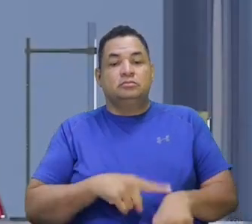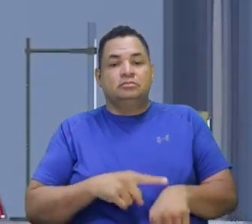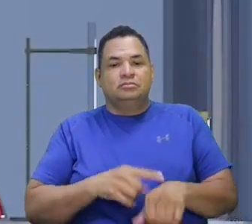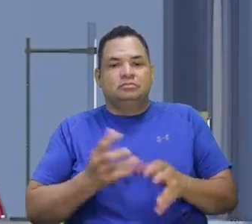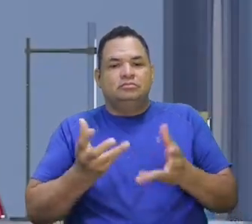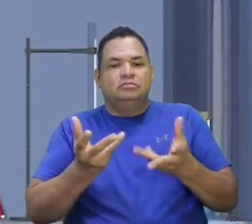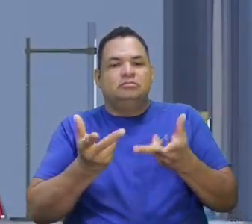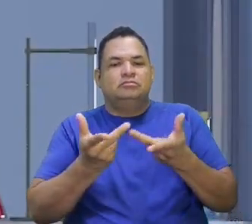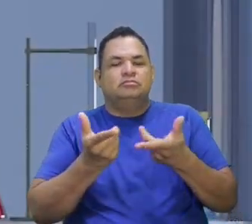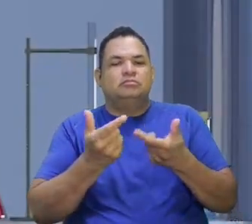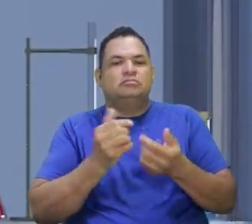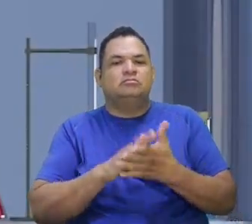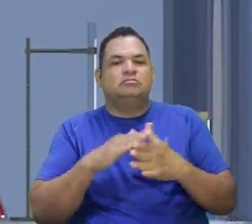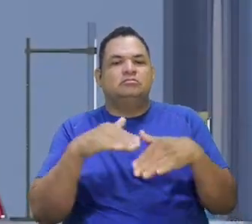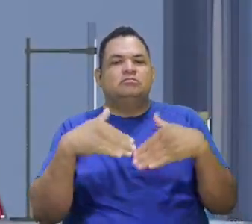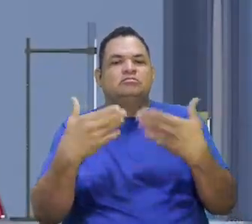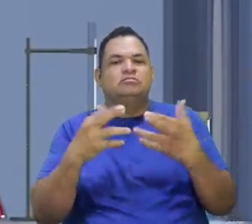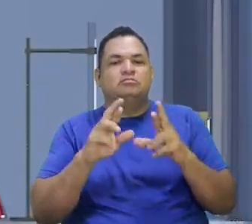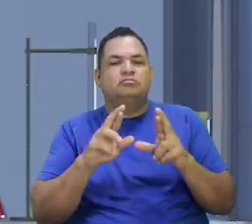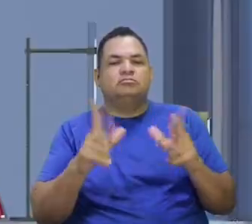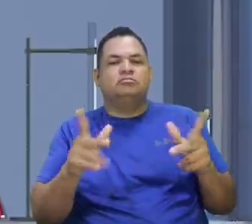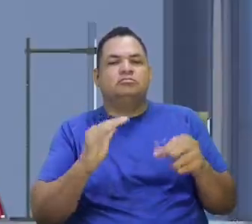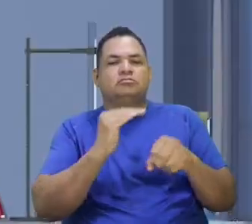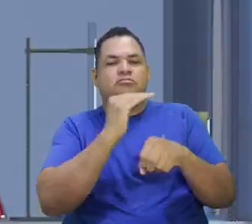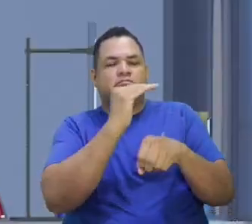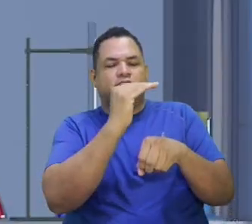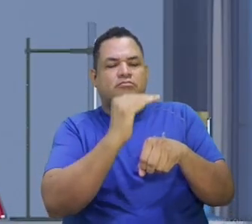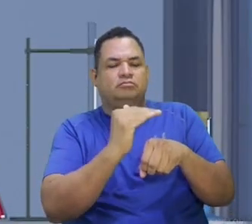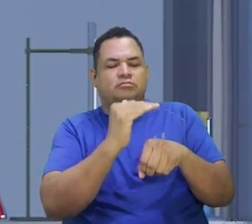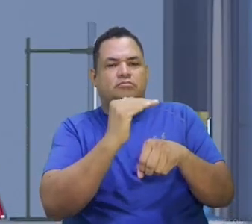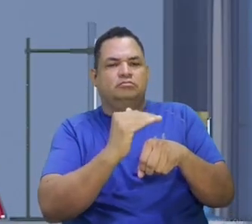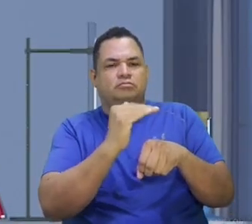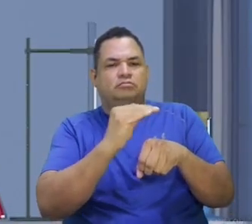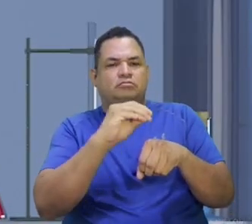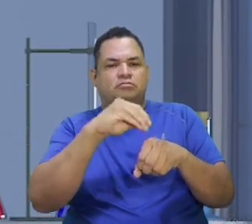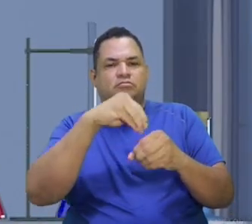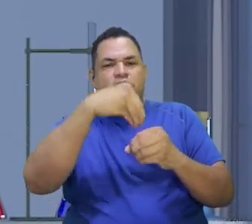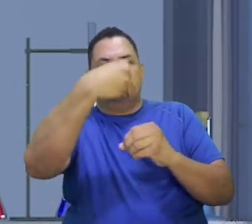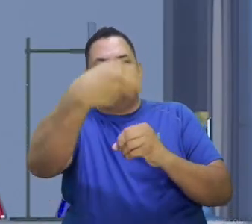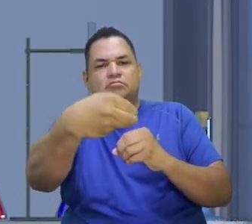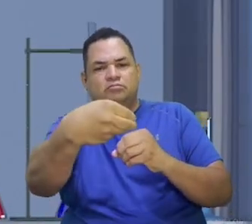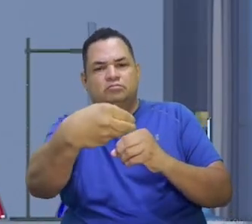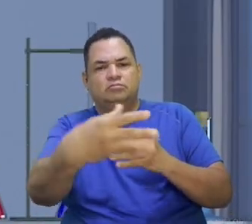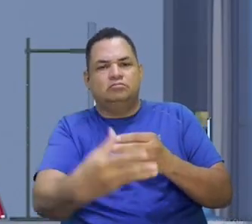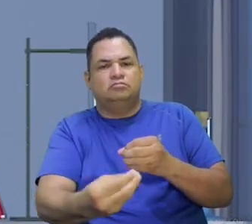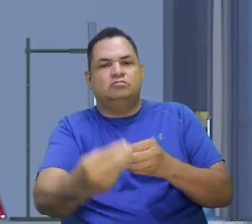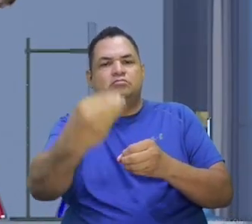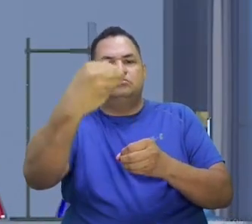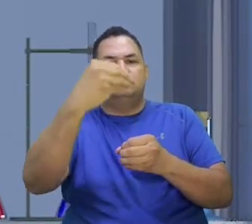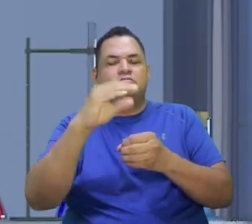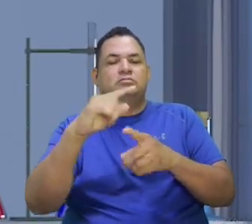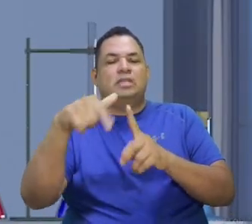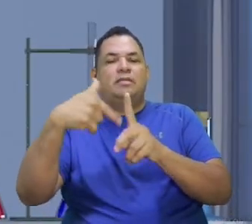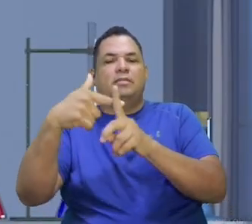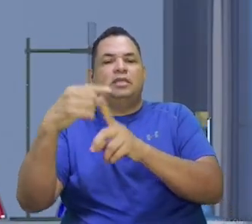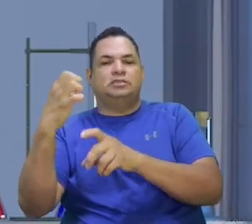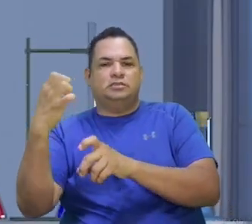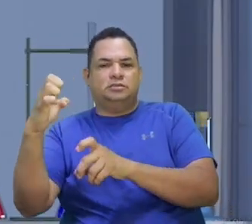Professora, mas qual é a diferença do subnível mais externo para o subnível mais